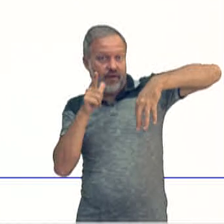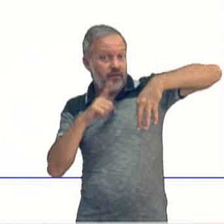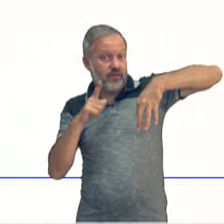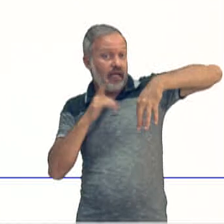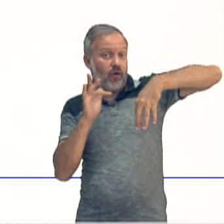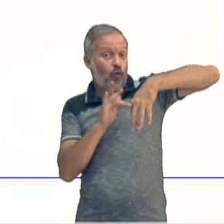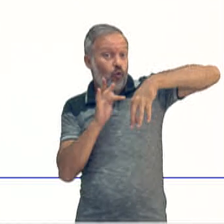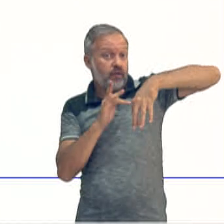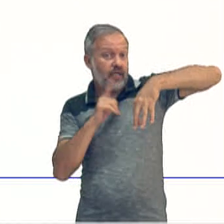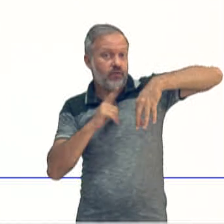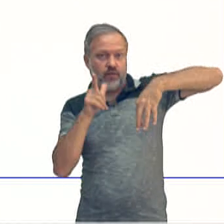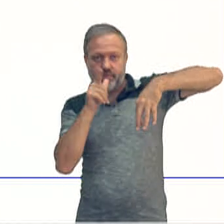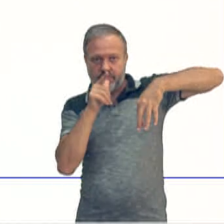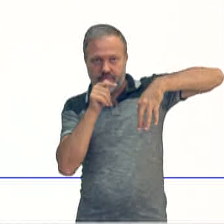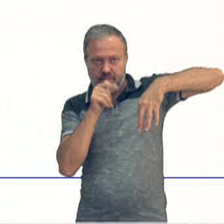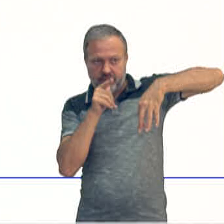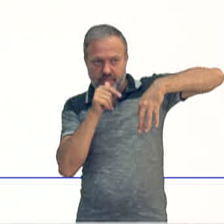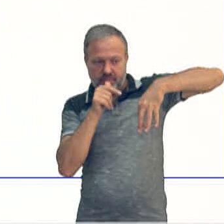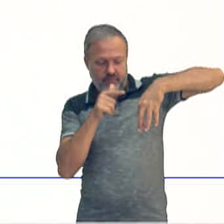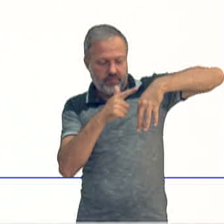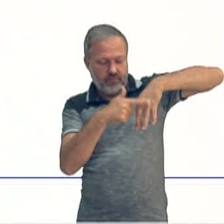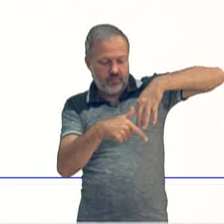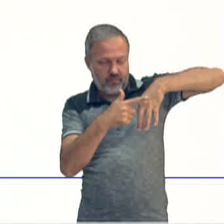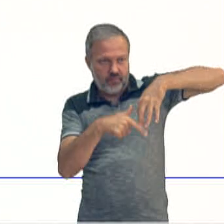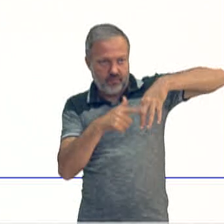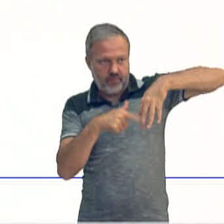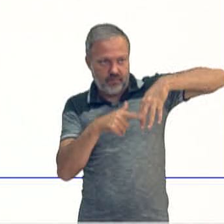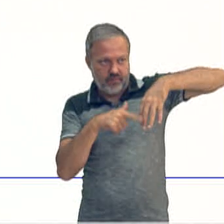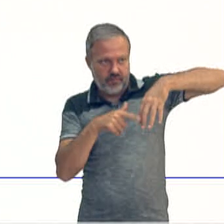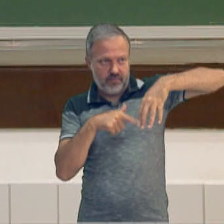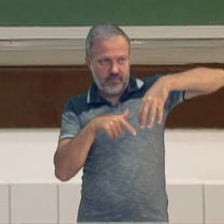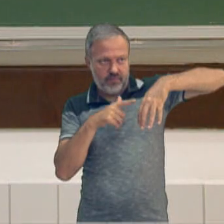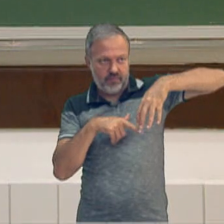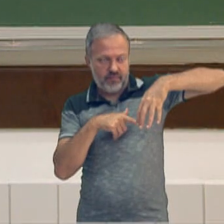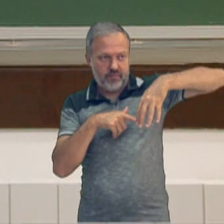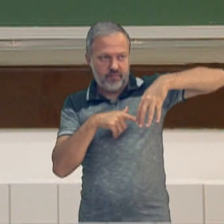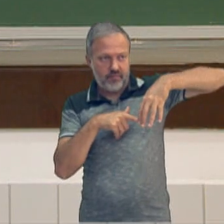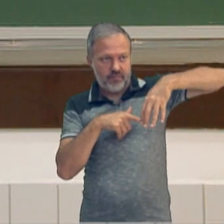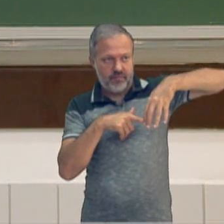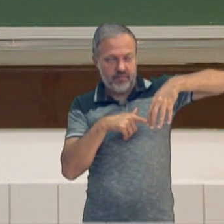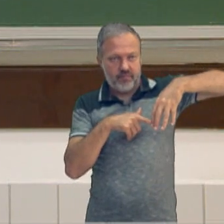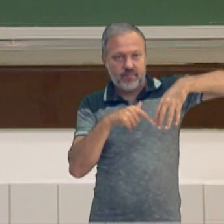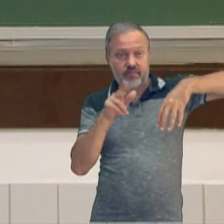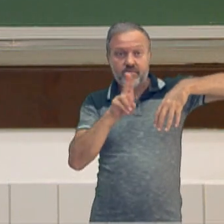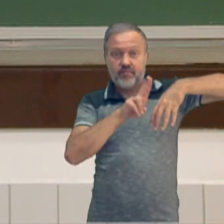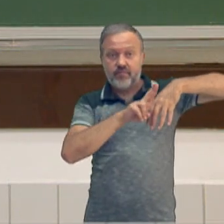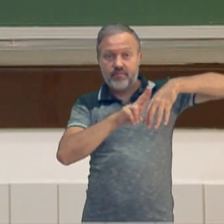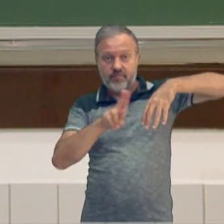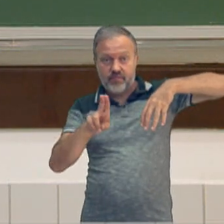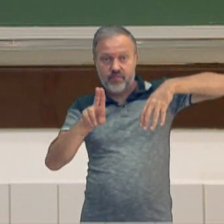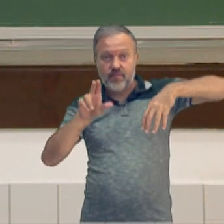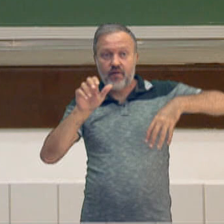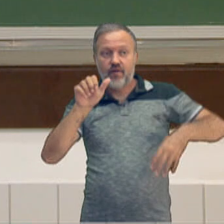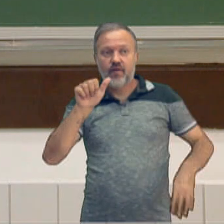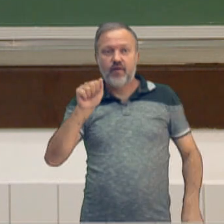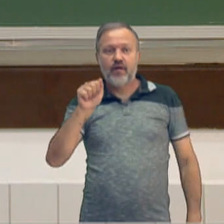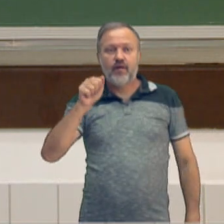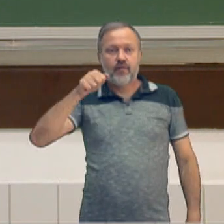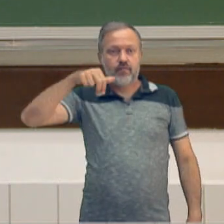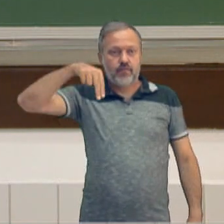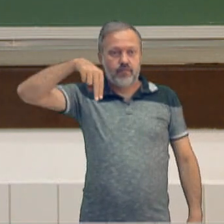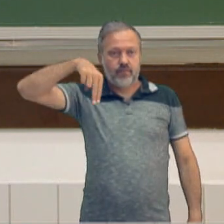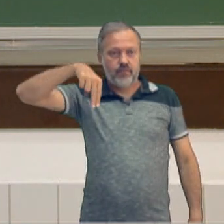água. Né? Então, a gente chama essas moléculas de anfipáticas. Não é antipática, é anfipática. O que isso